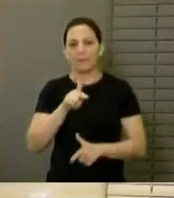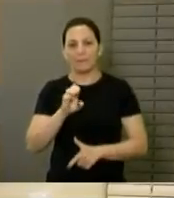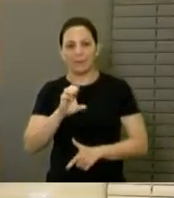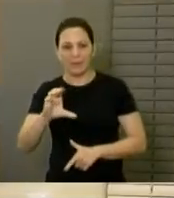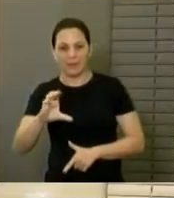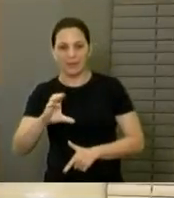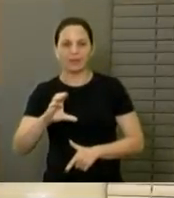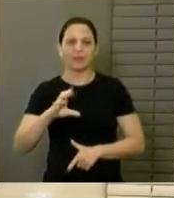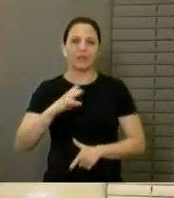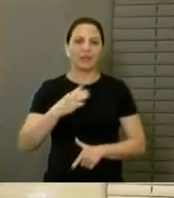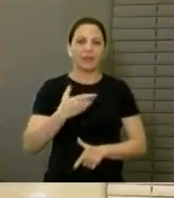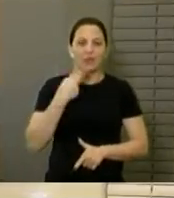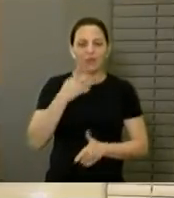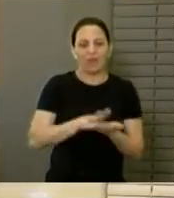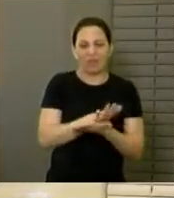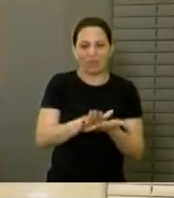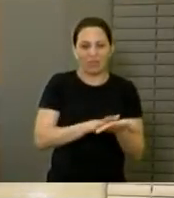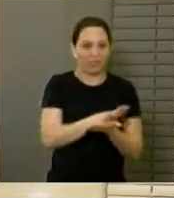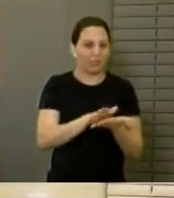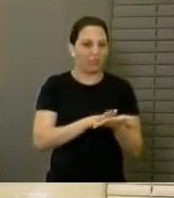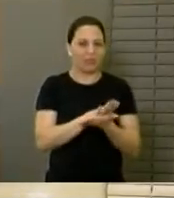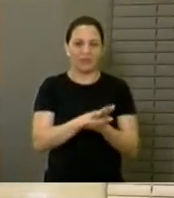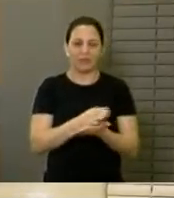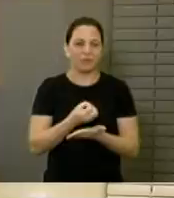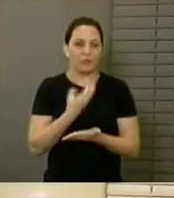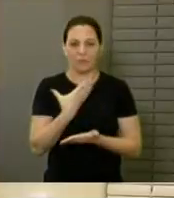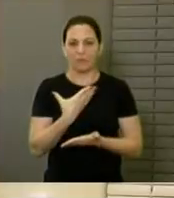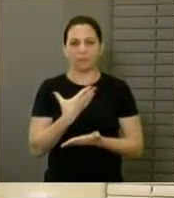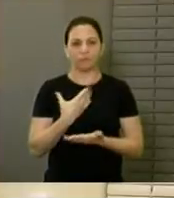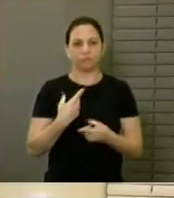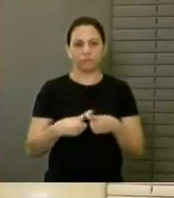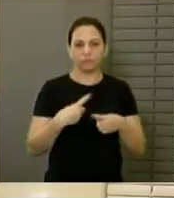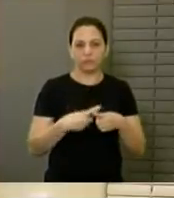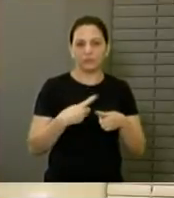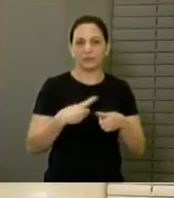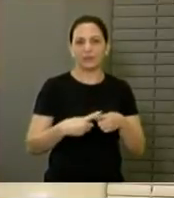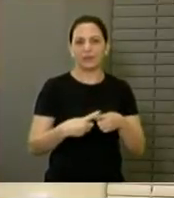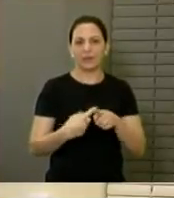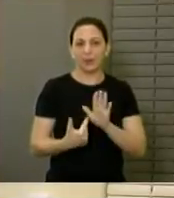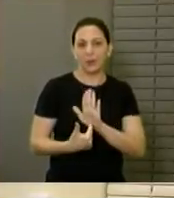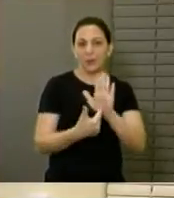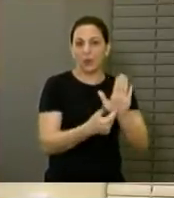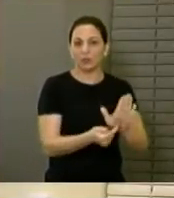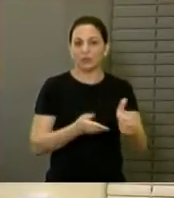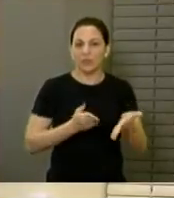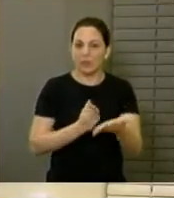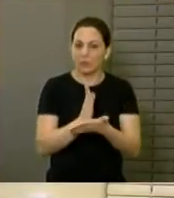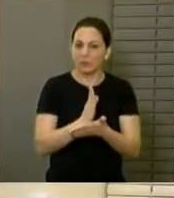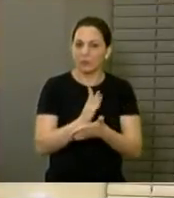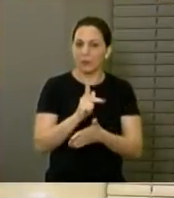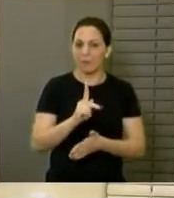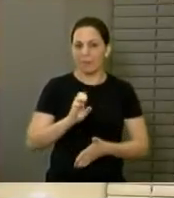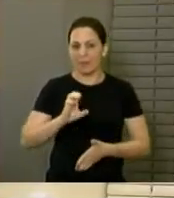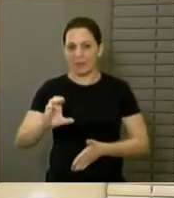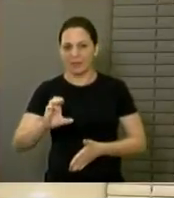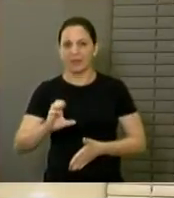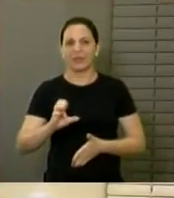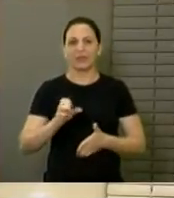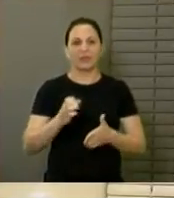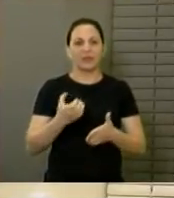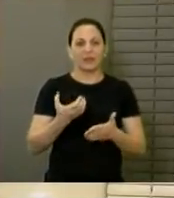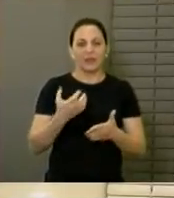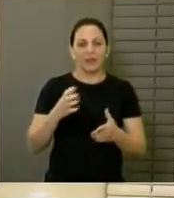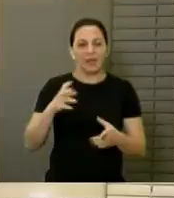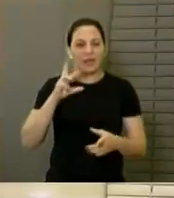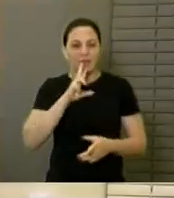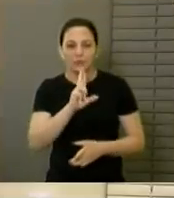não falarmos sobre ele não tornará mais suave. Ao contrário, sua aprovação pode ter consequências muito graves e ruins ao